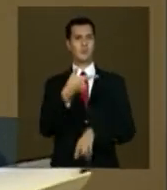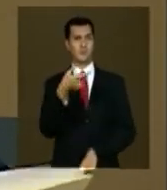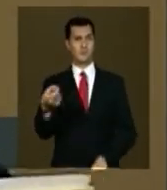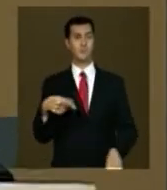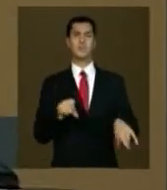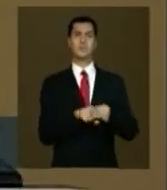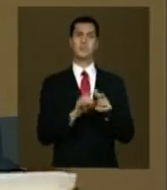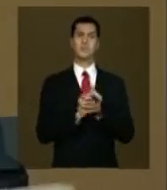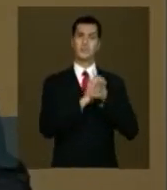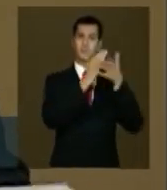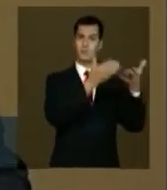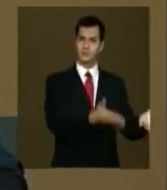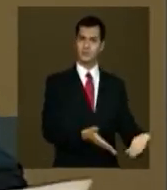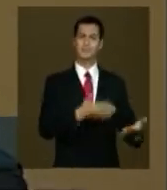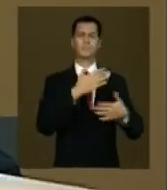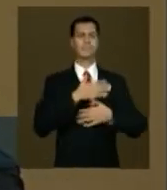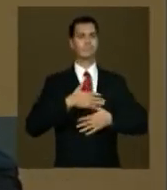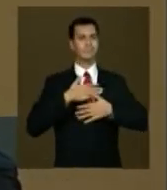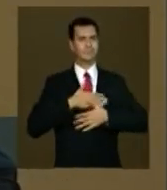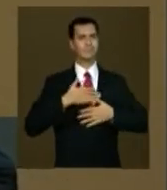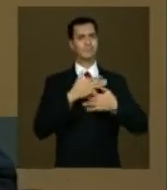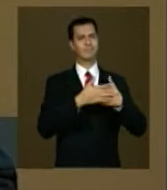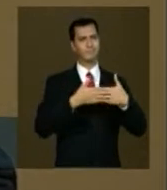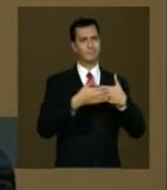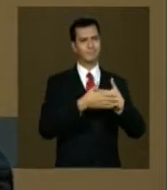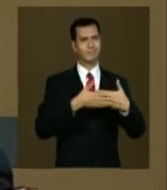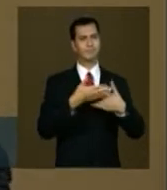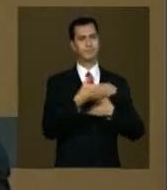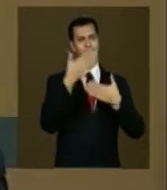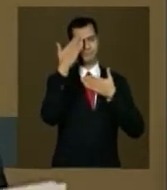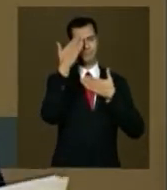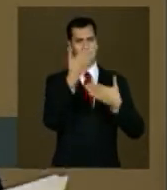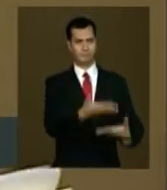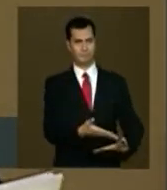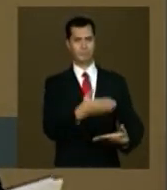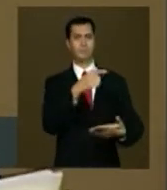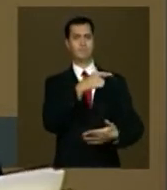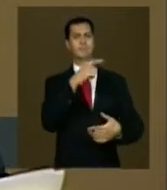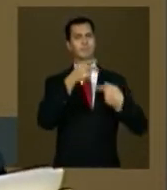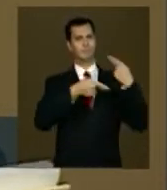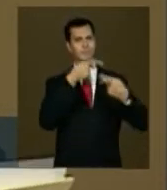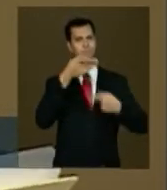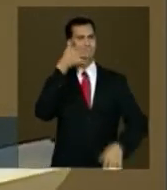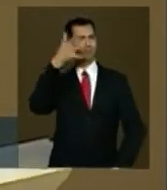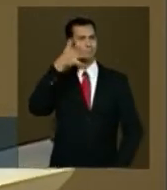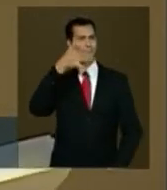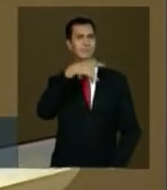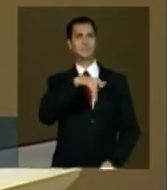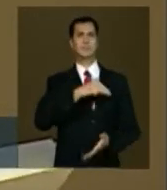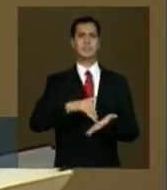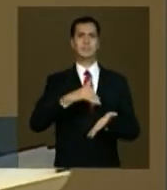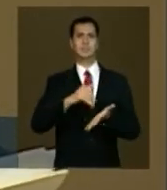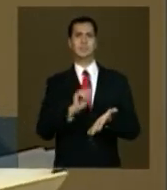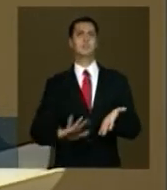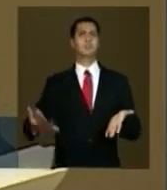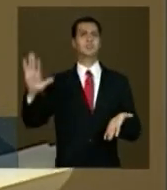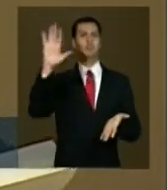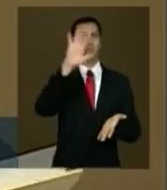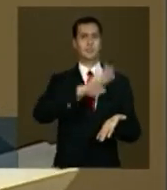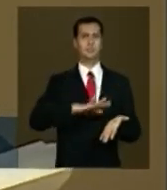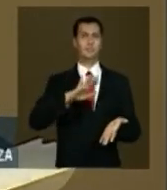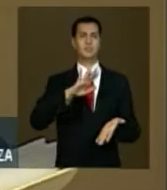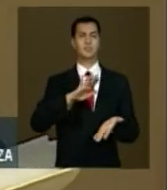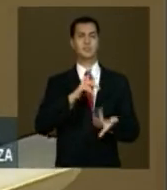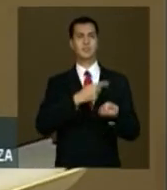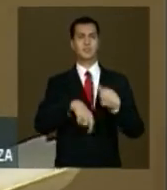cumprimentar com muito carinho agradecendo as palavras generosas da senhora secretária geral adjunta da on